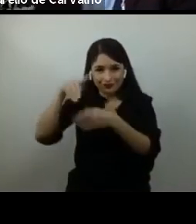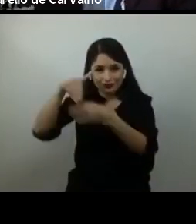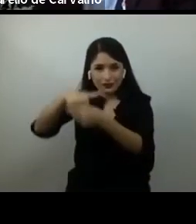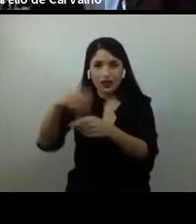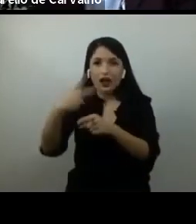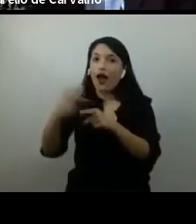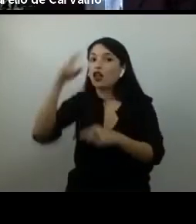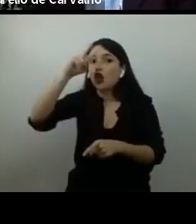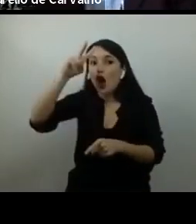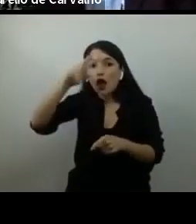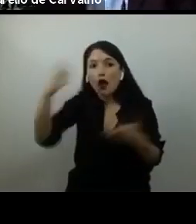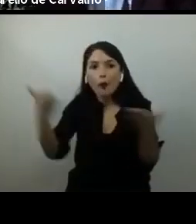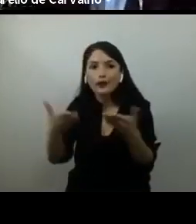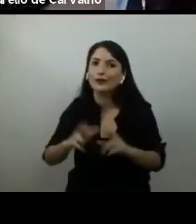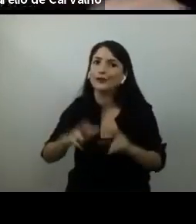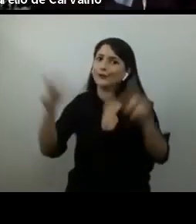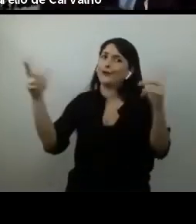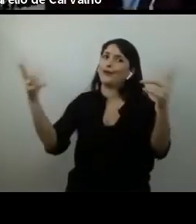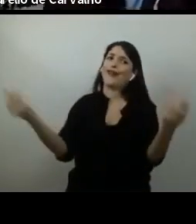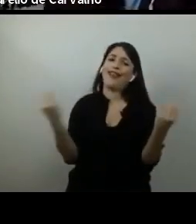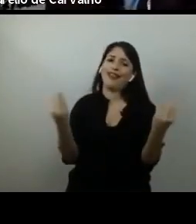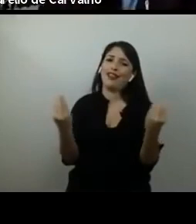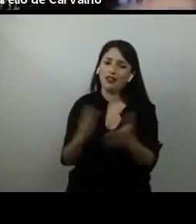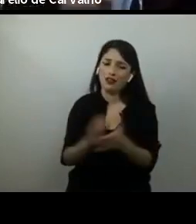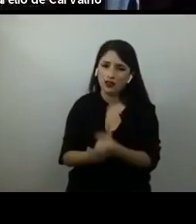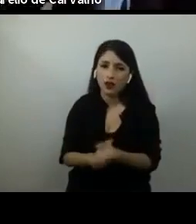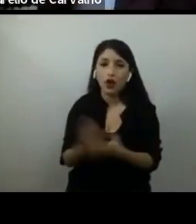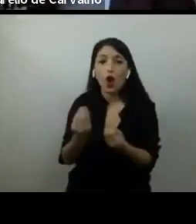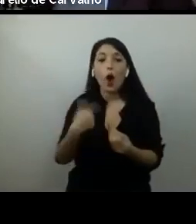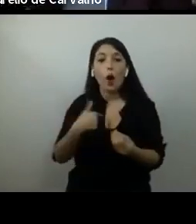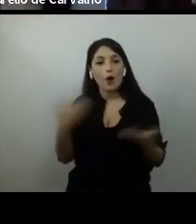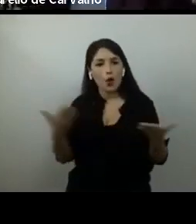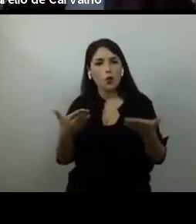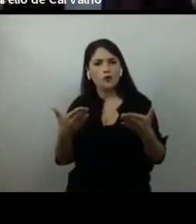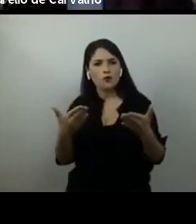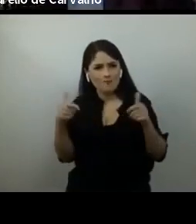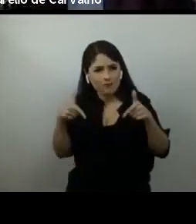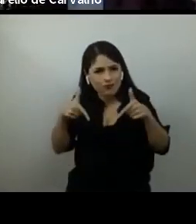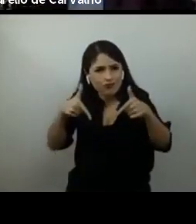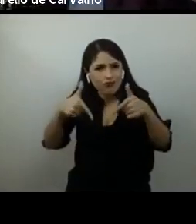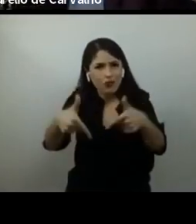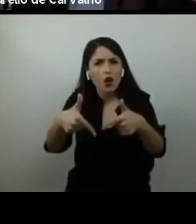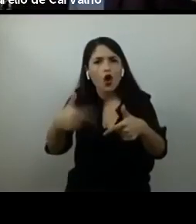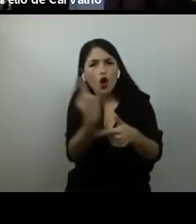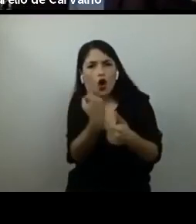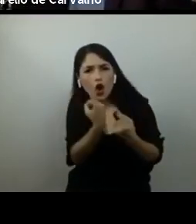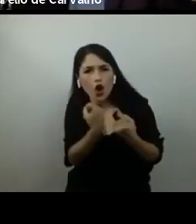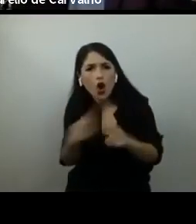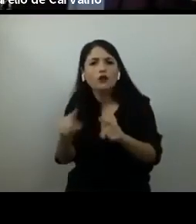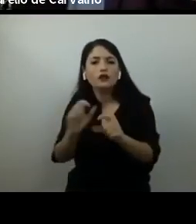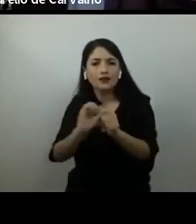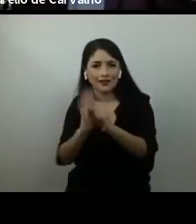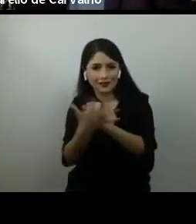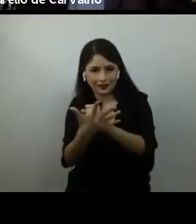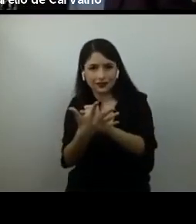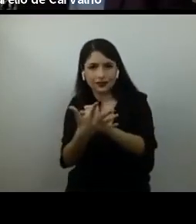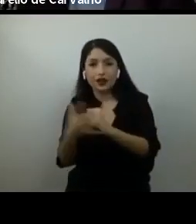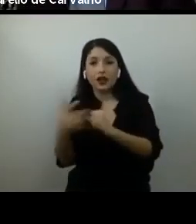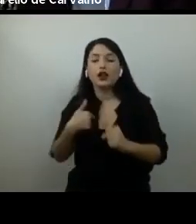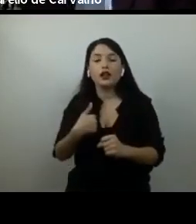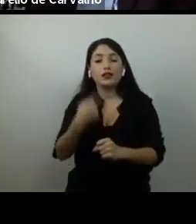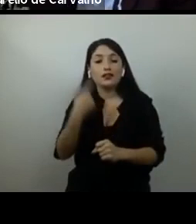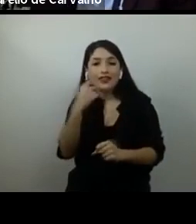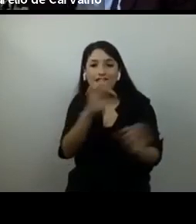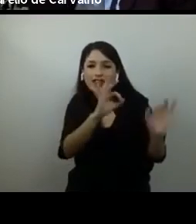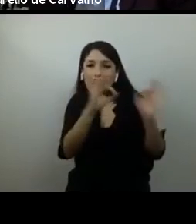sendo diferente, a forma como a gente estaria enfrentando a Covid-19. A gente viu esses vídeos anteriores, eu estou até um pouco